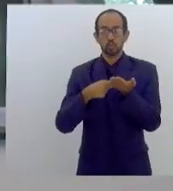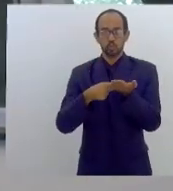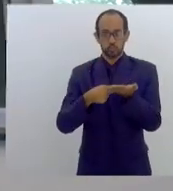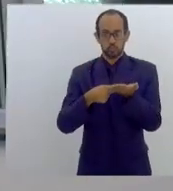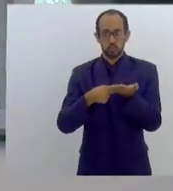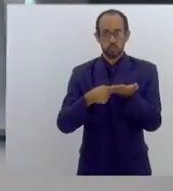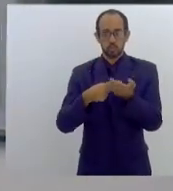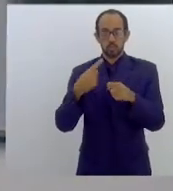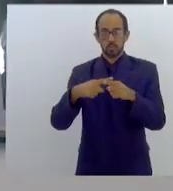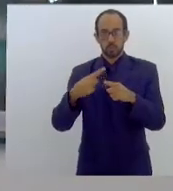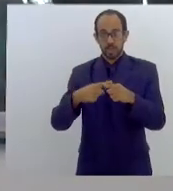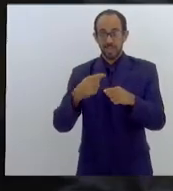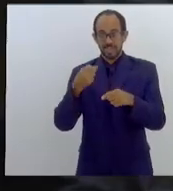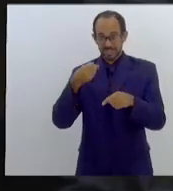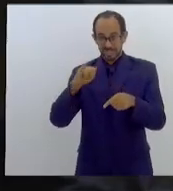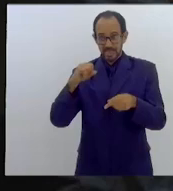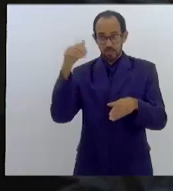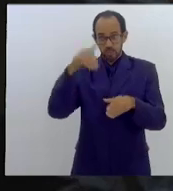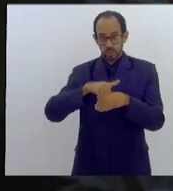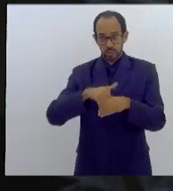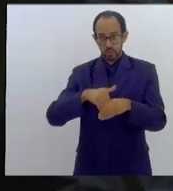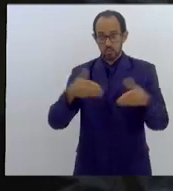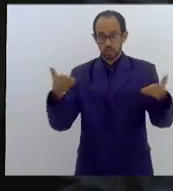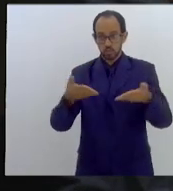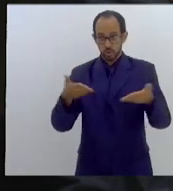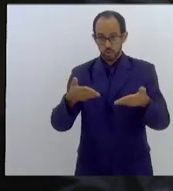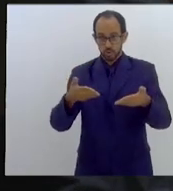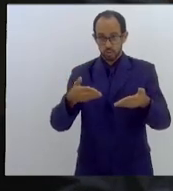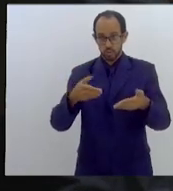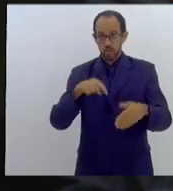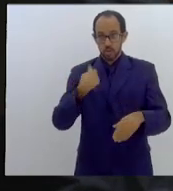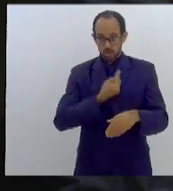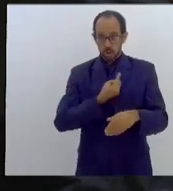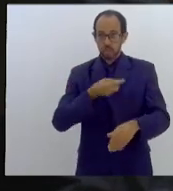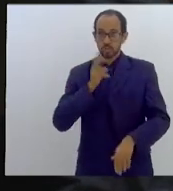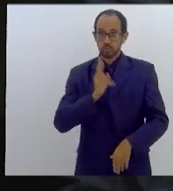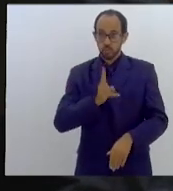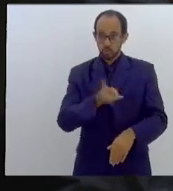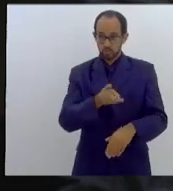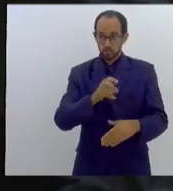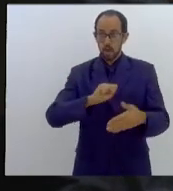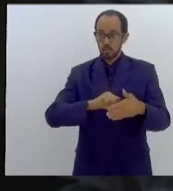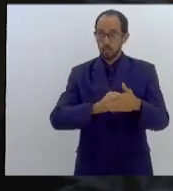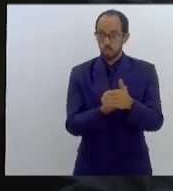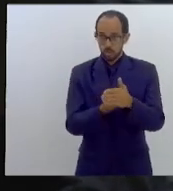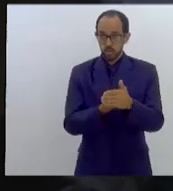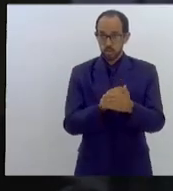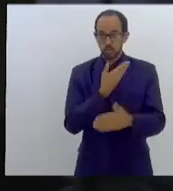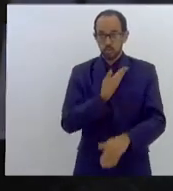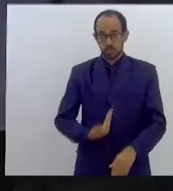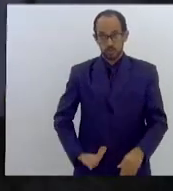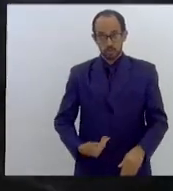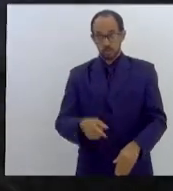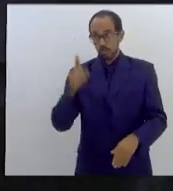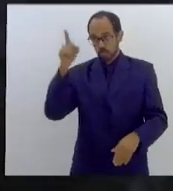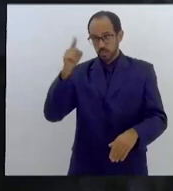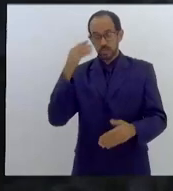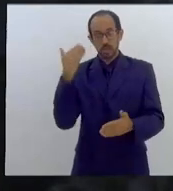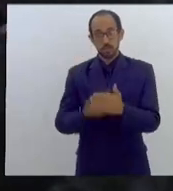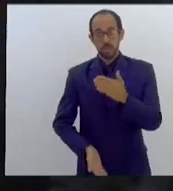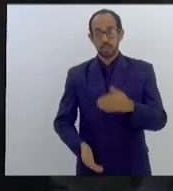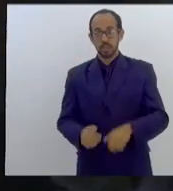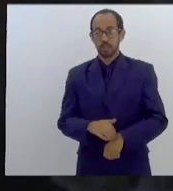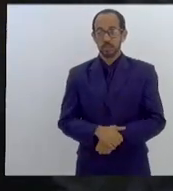a votação, se fosse hoje, nós íamos manter o veto do governador. E vocês iam perder.